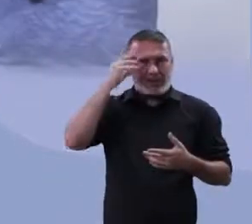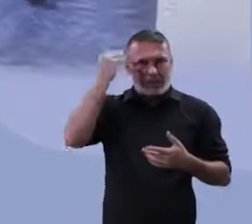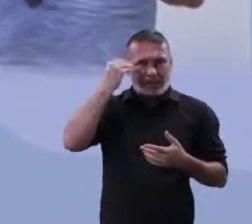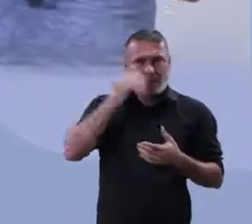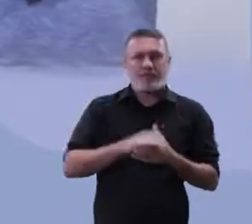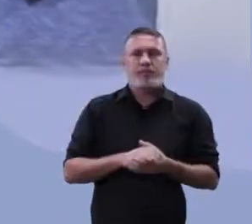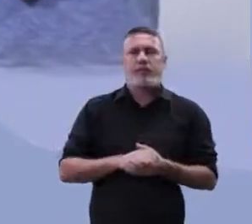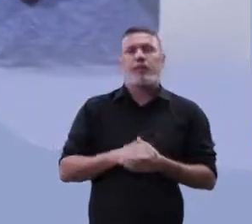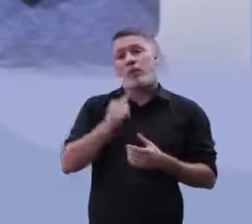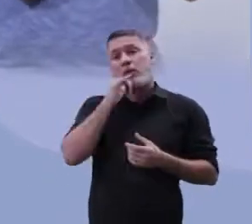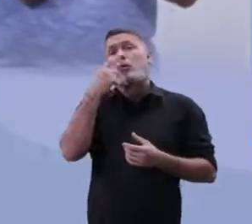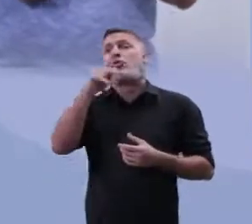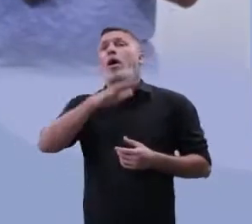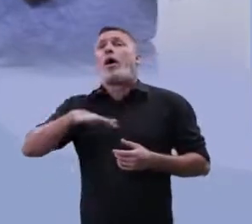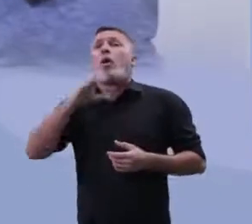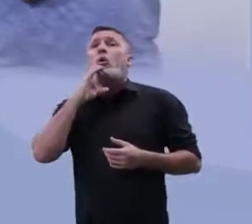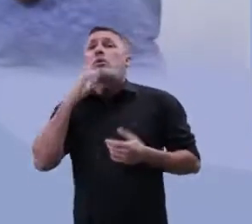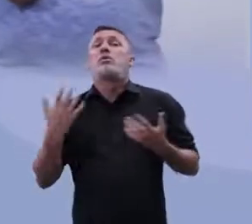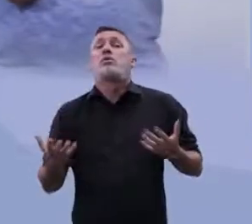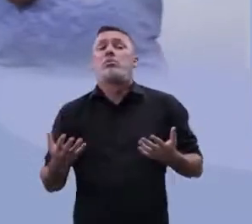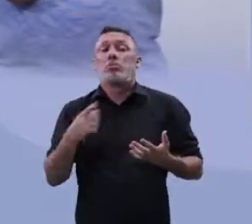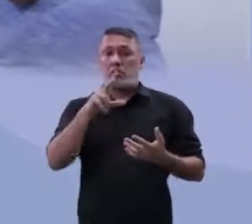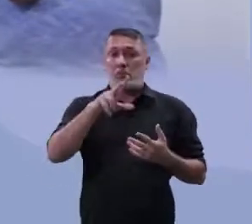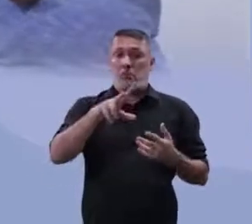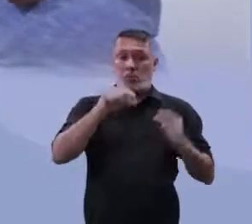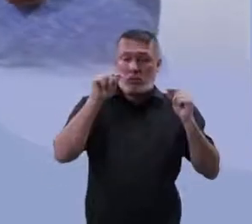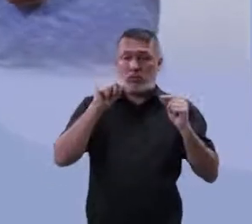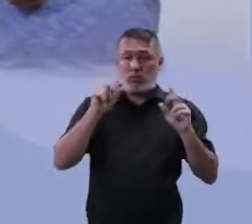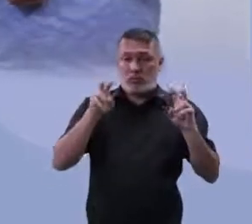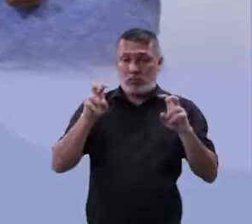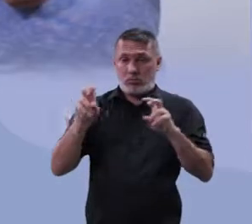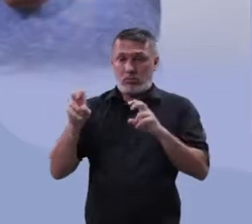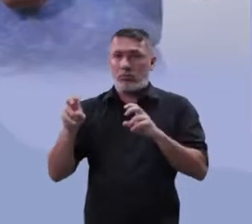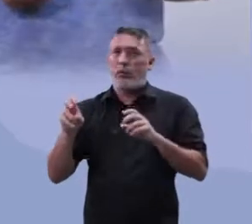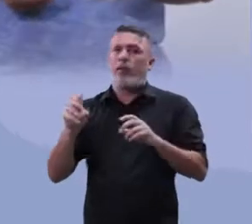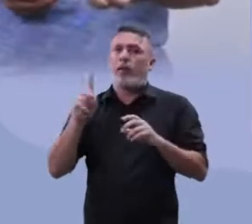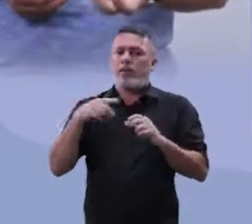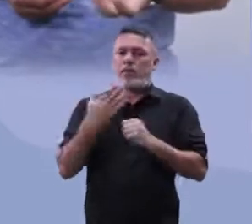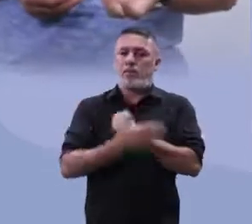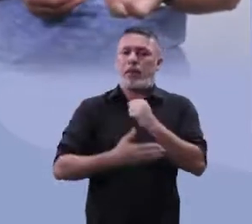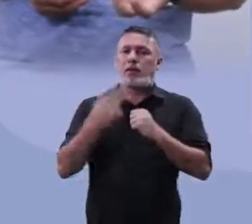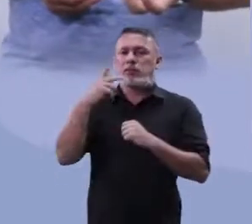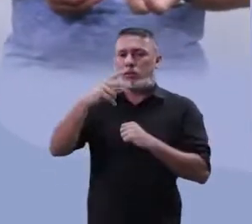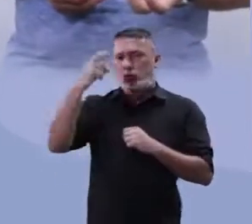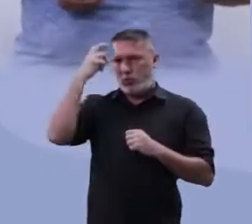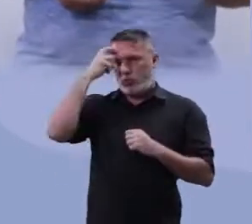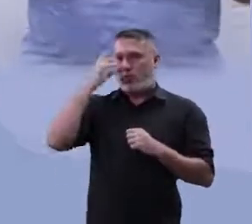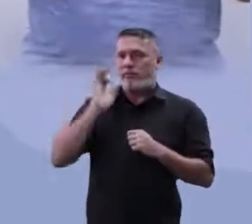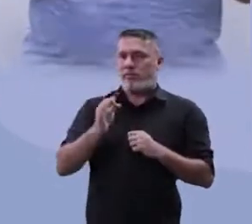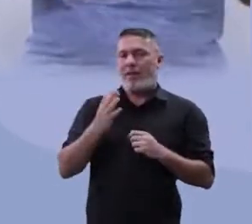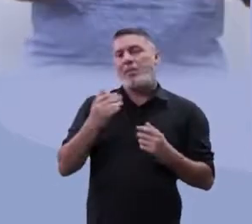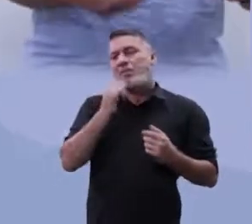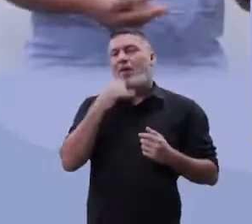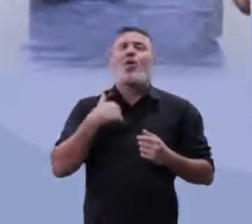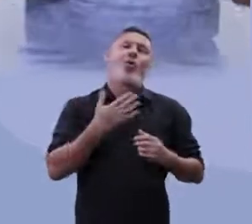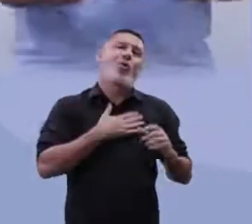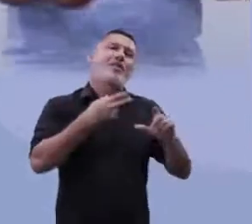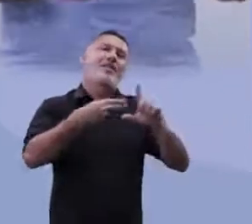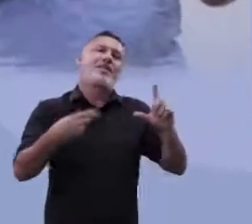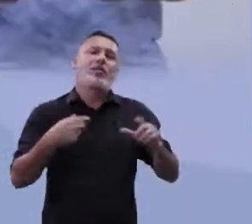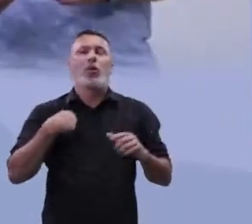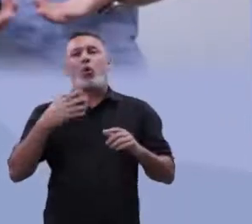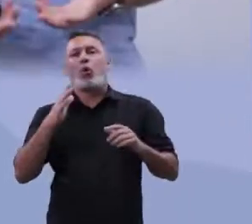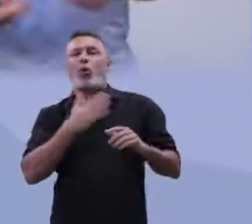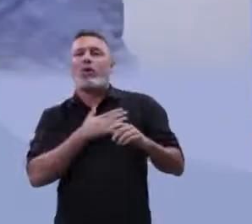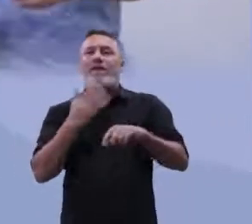seguinte, qual vai ser a minha área do conhecimento estabelecida na redação, vai depender da sua bagagem cultural. Eu gosto muito de série, então você